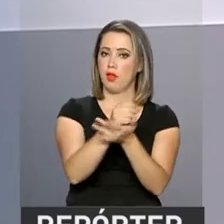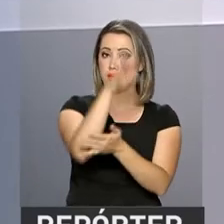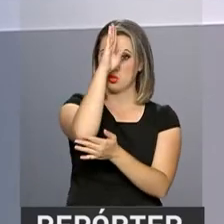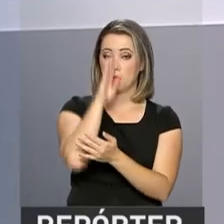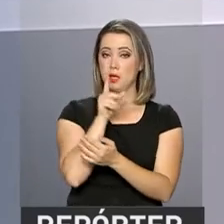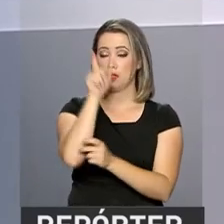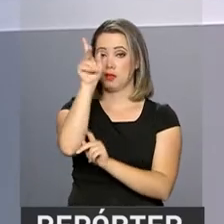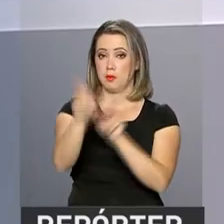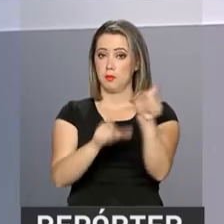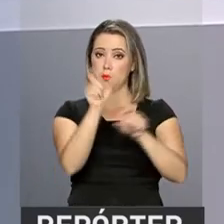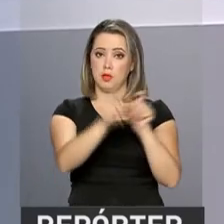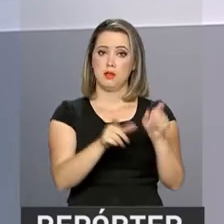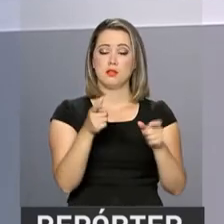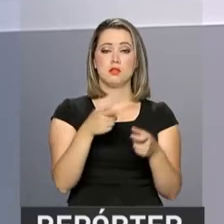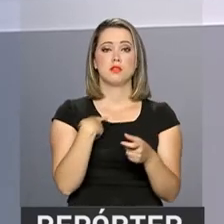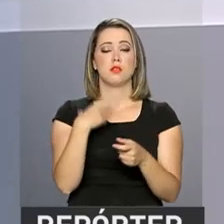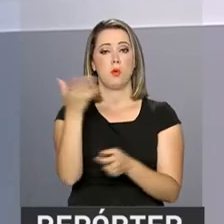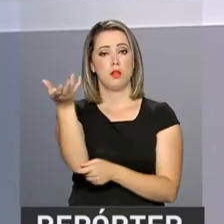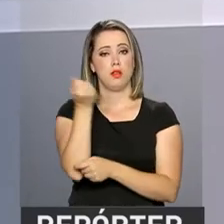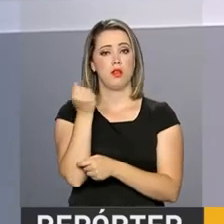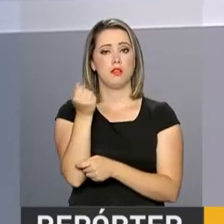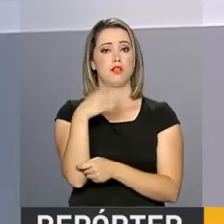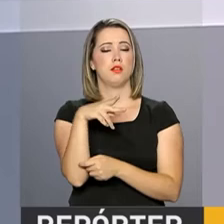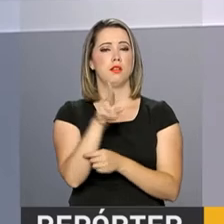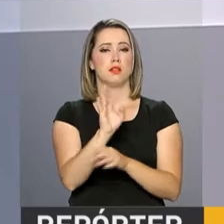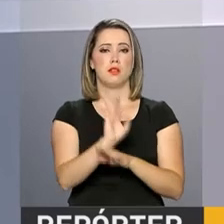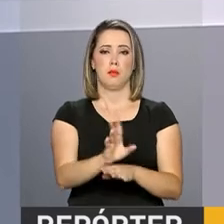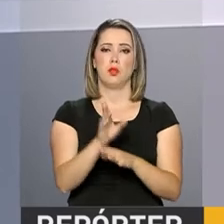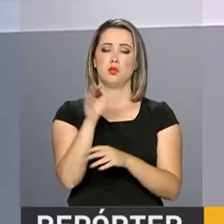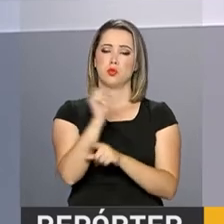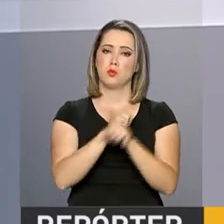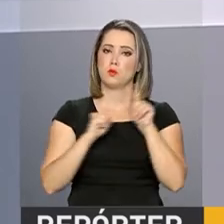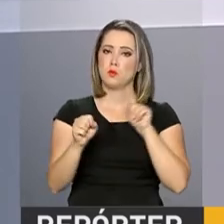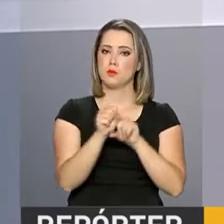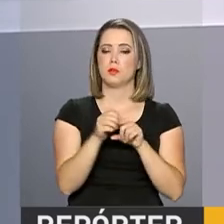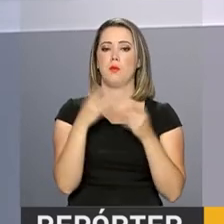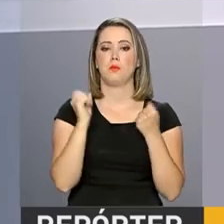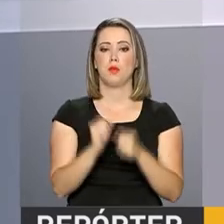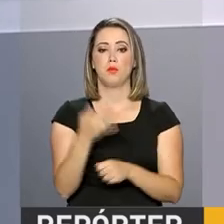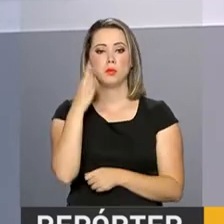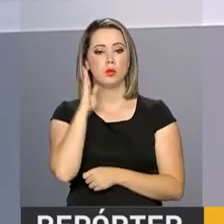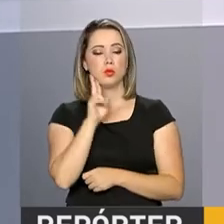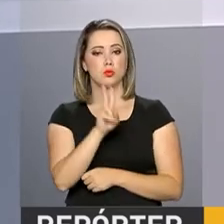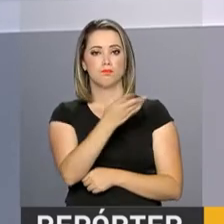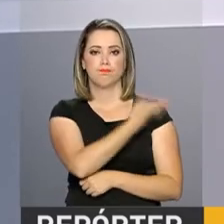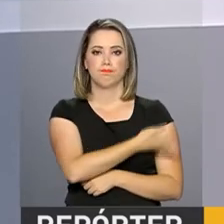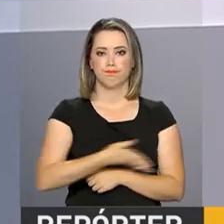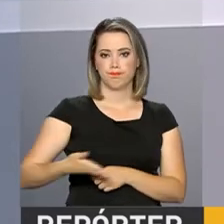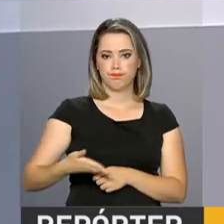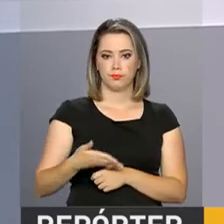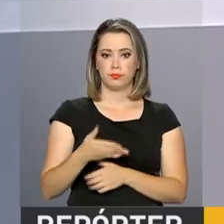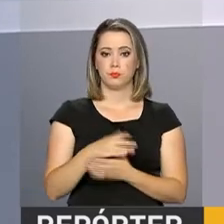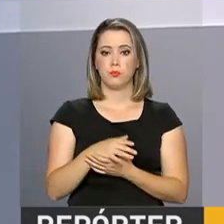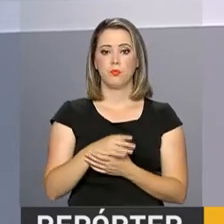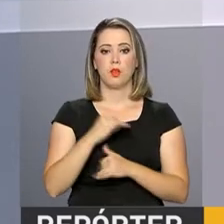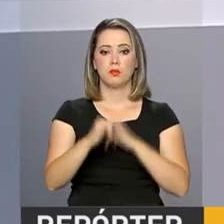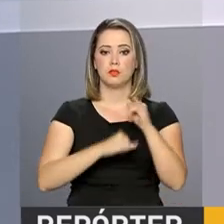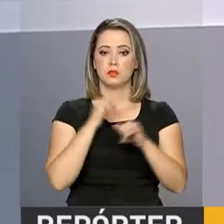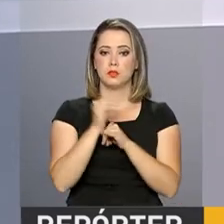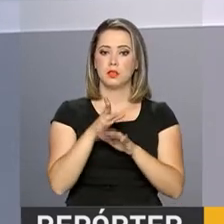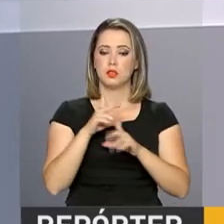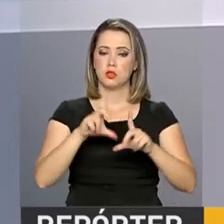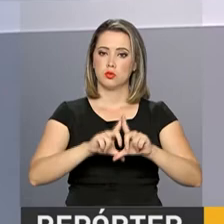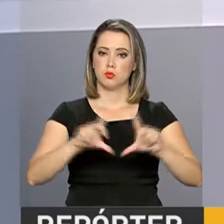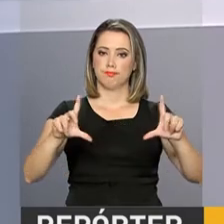beneficiários de programas sociais do governo federal a retirada desses créditos pode ser agendada pelo site seja digital.com